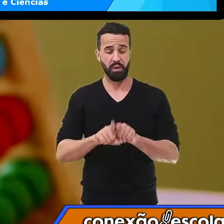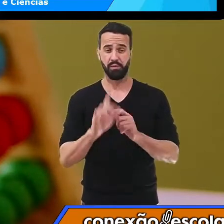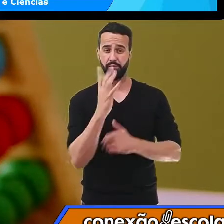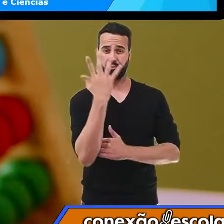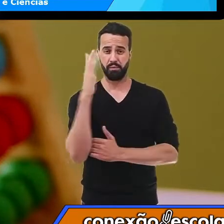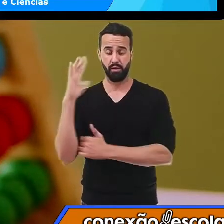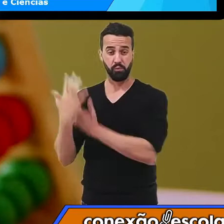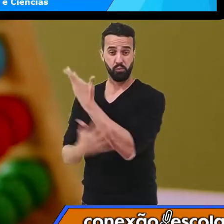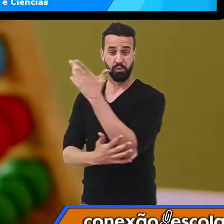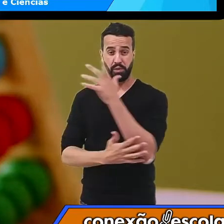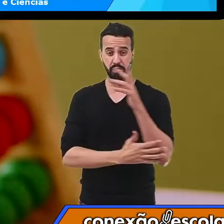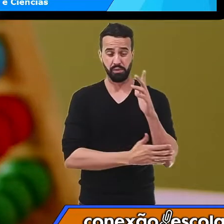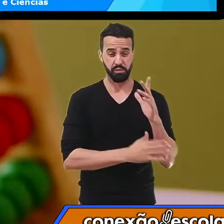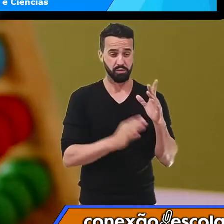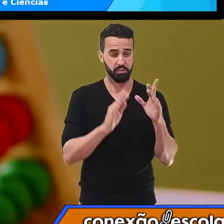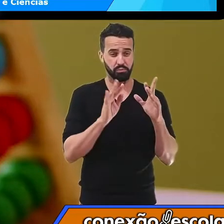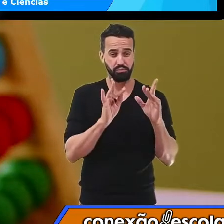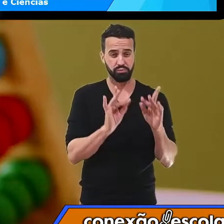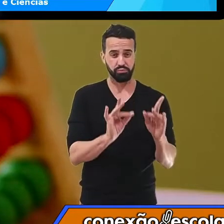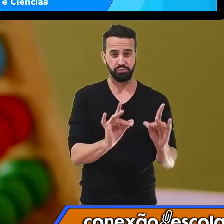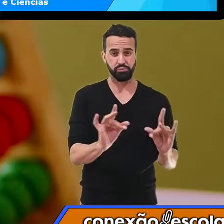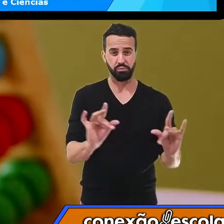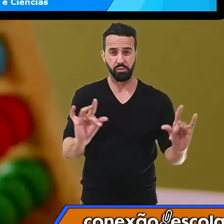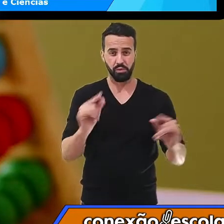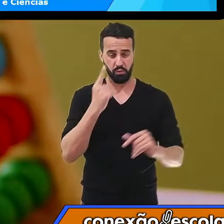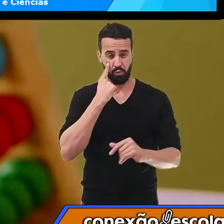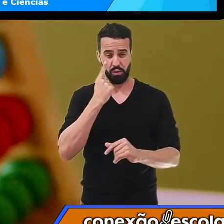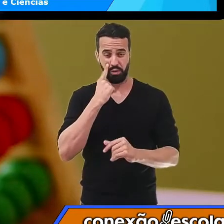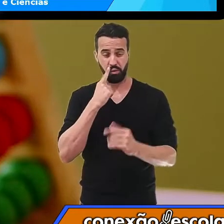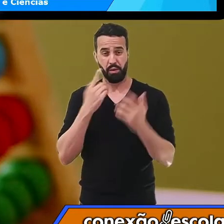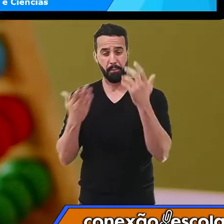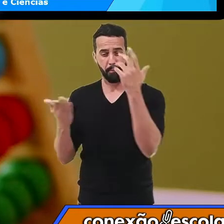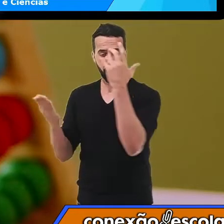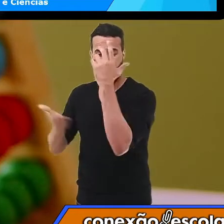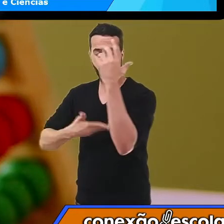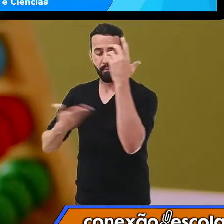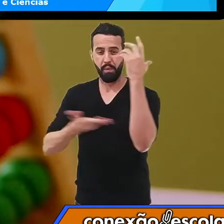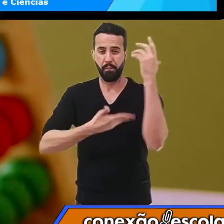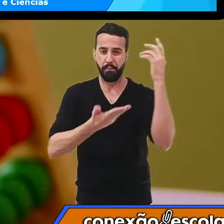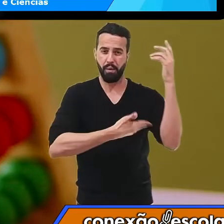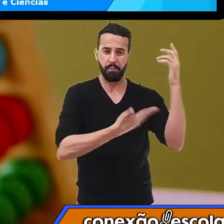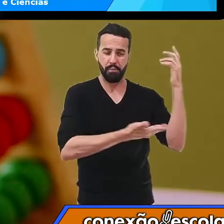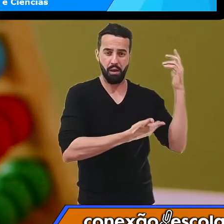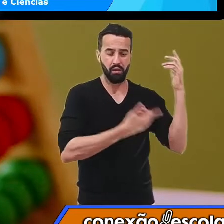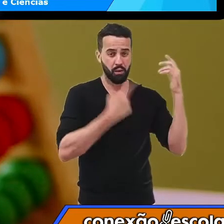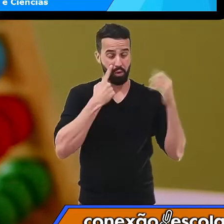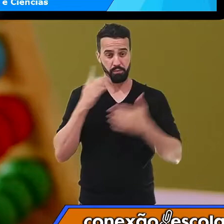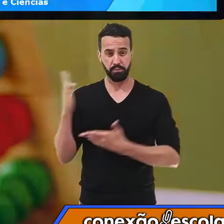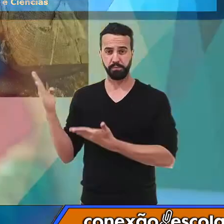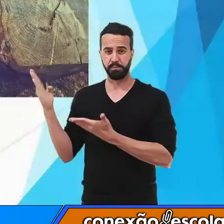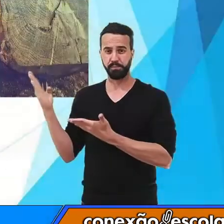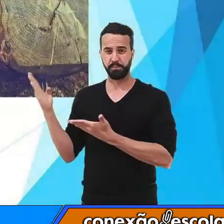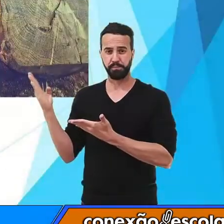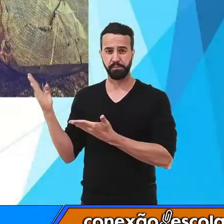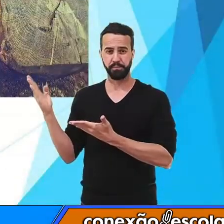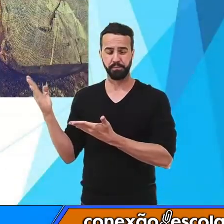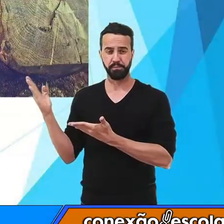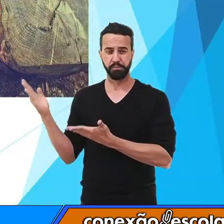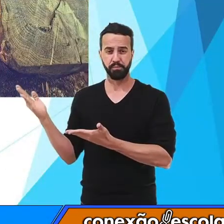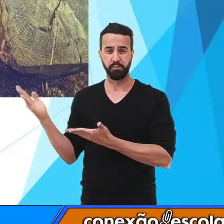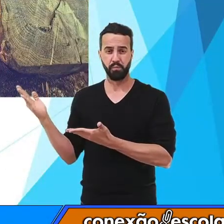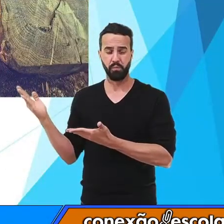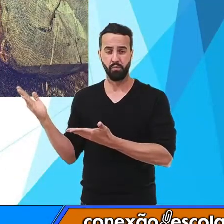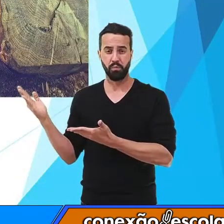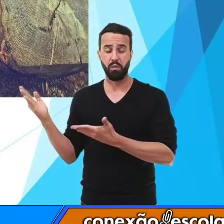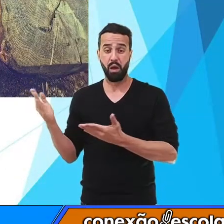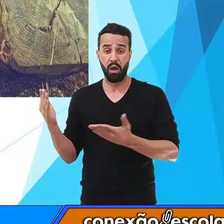natureza, que seria um desmatamento. O desmatamento, ele traz imensos